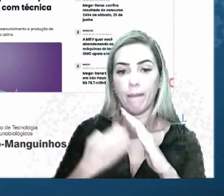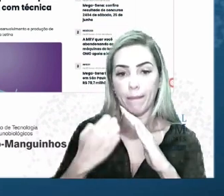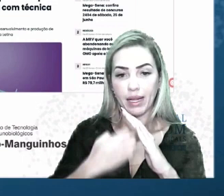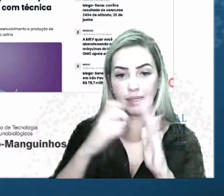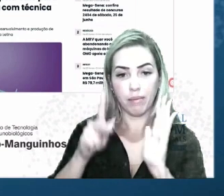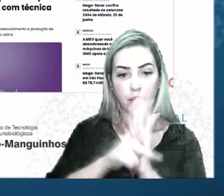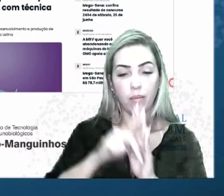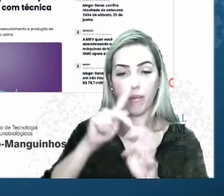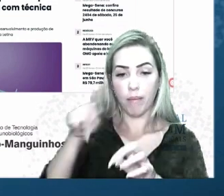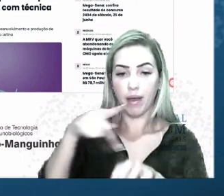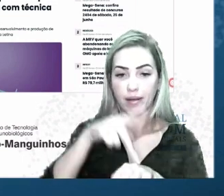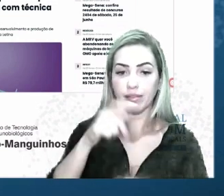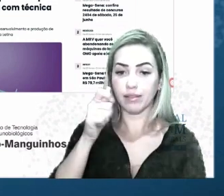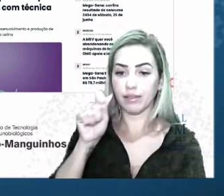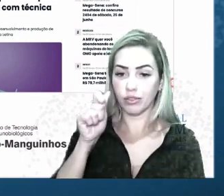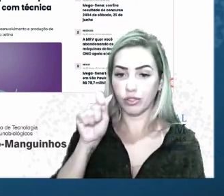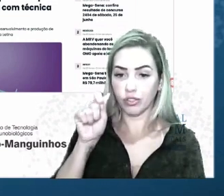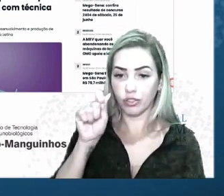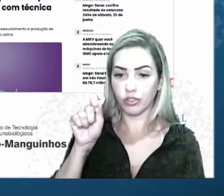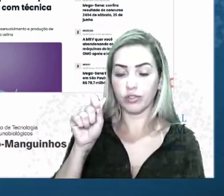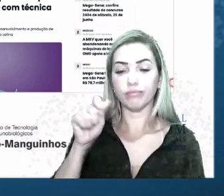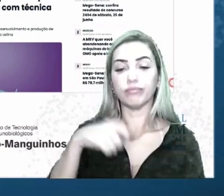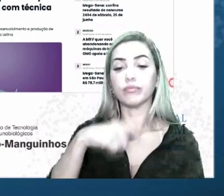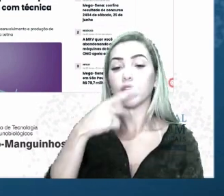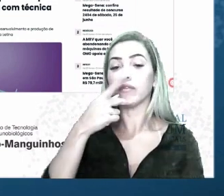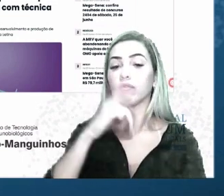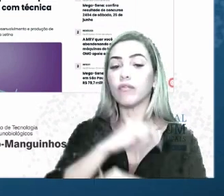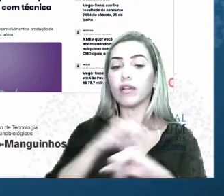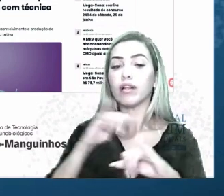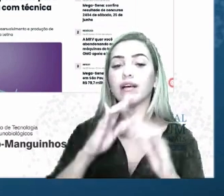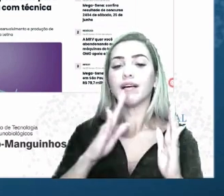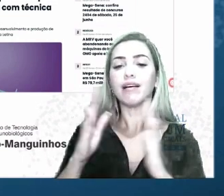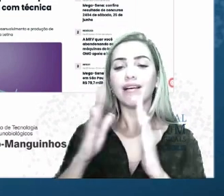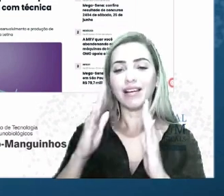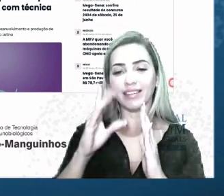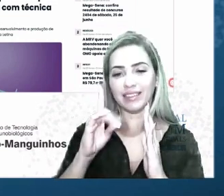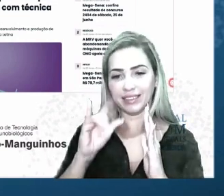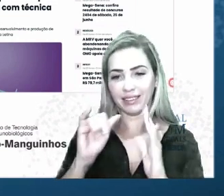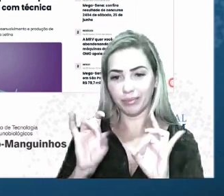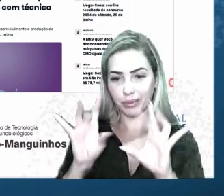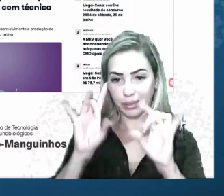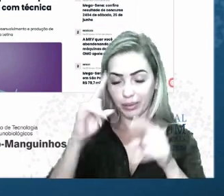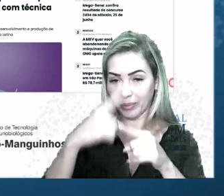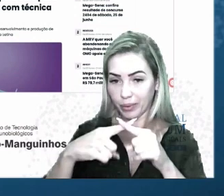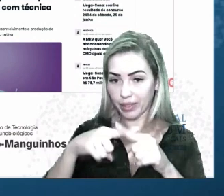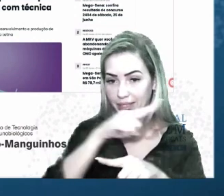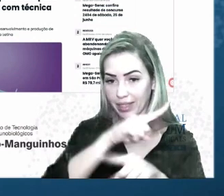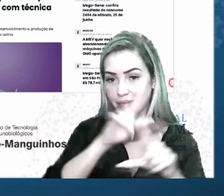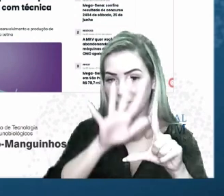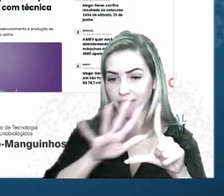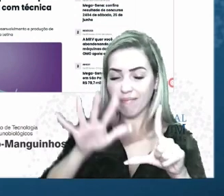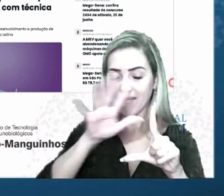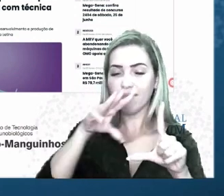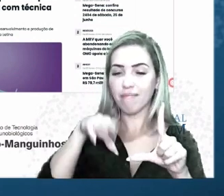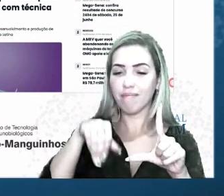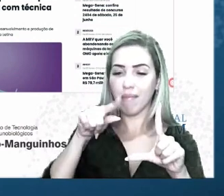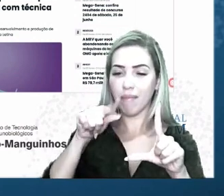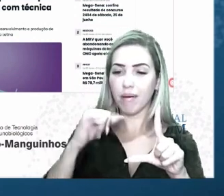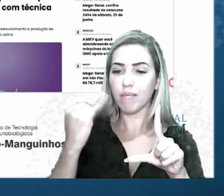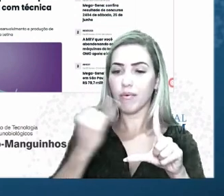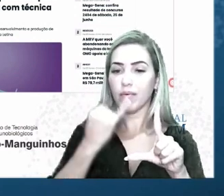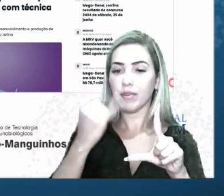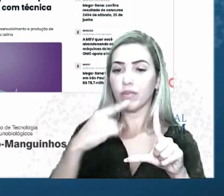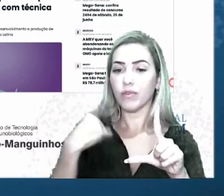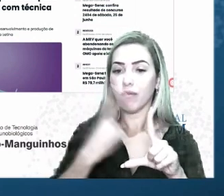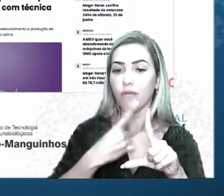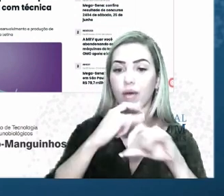E eu falei que aquela data era muito importante, daquele mapa. Naquele dia, daquele mapa, nós fomos anunciados